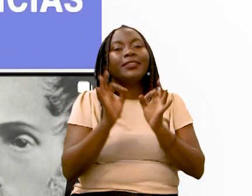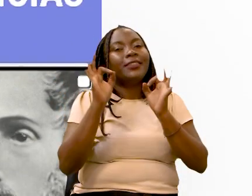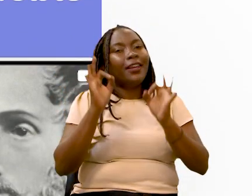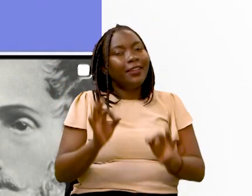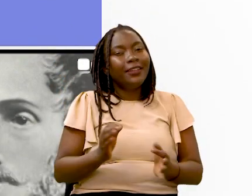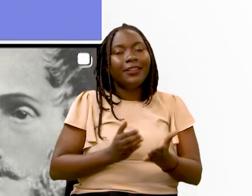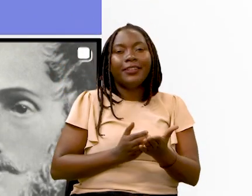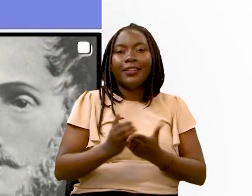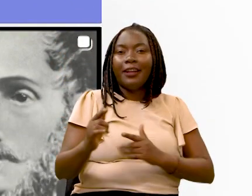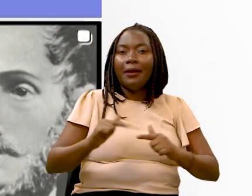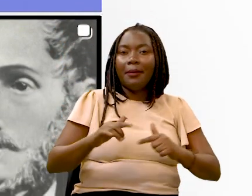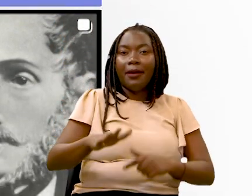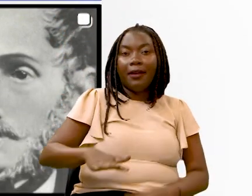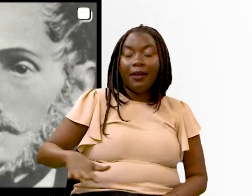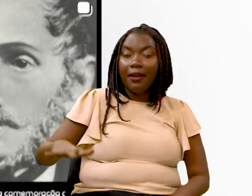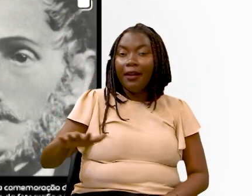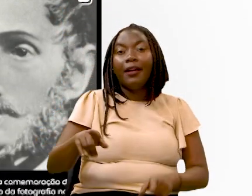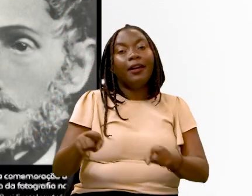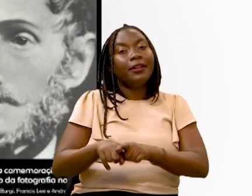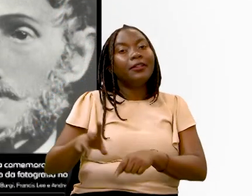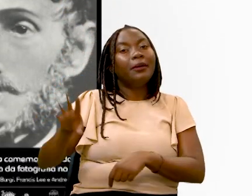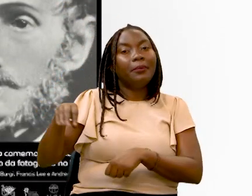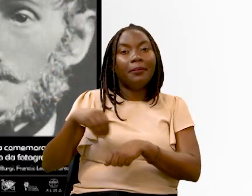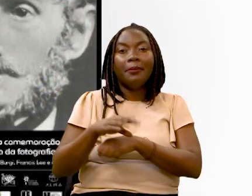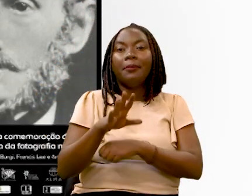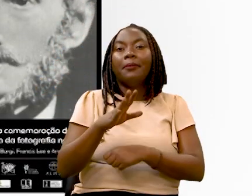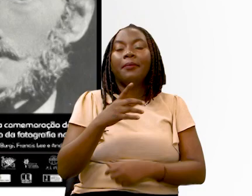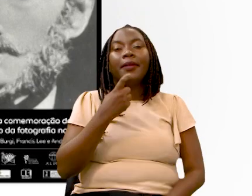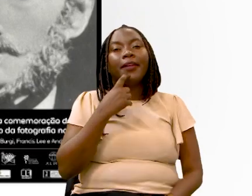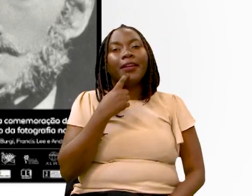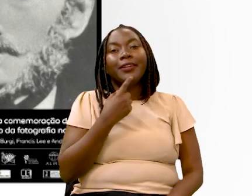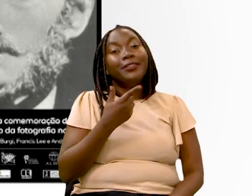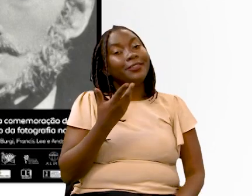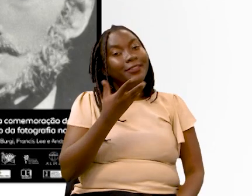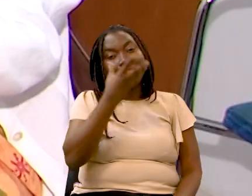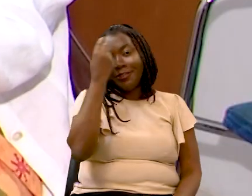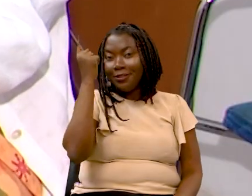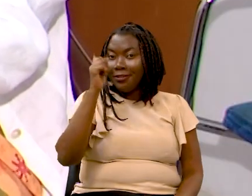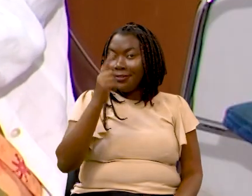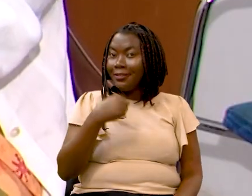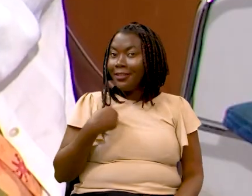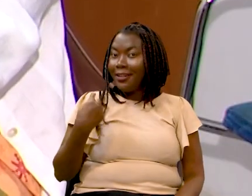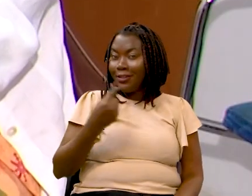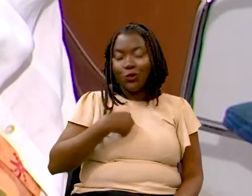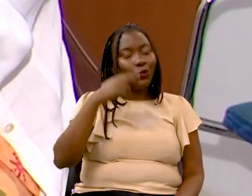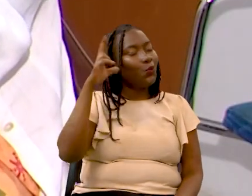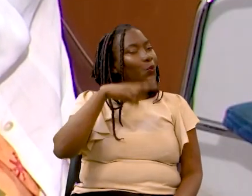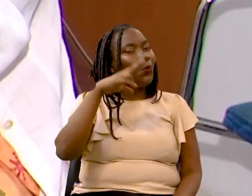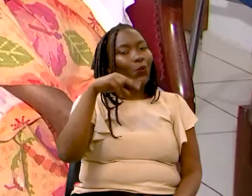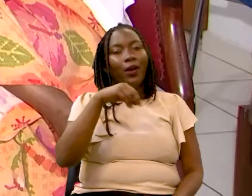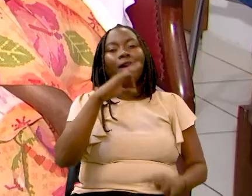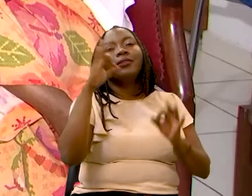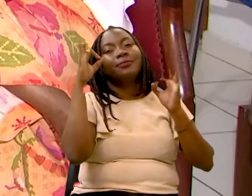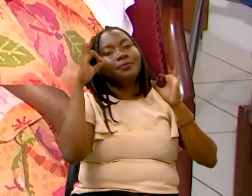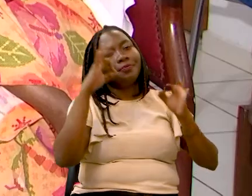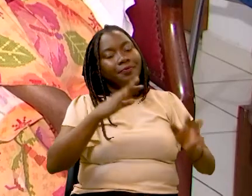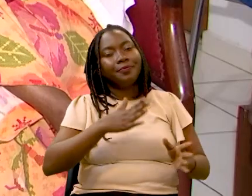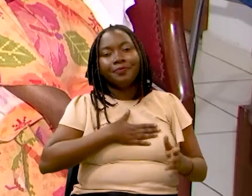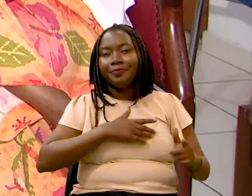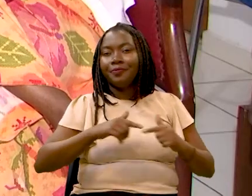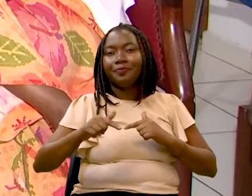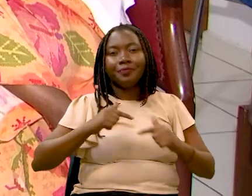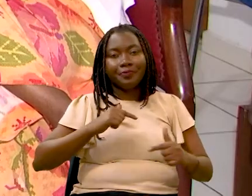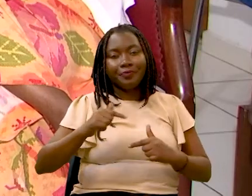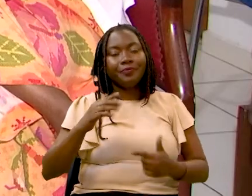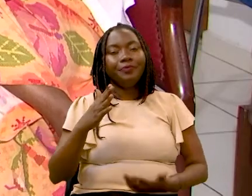serão desenvolvidos em comunidades e com certeza iniciarei esse trabalho lá e também trarei para a cidade de Campinas. Quer dizer, sem esquecer